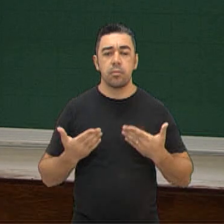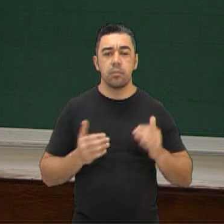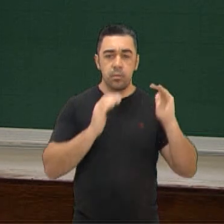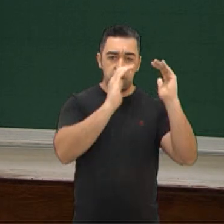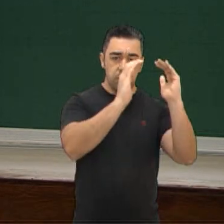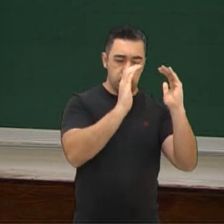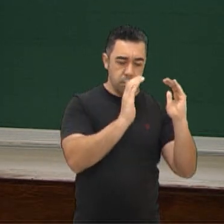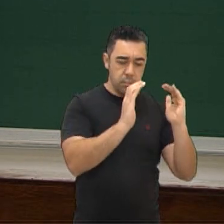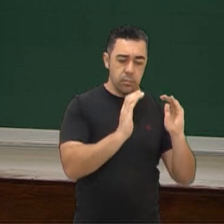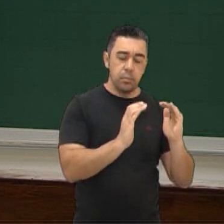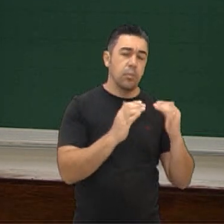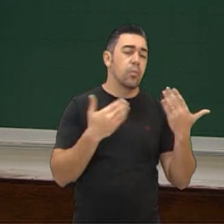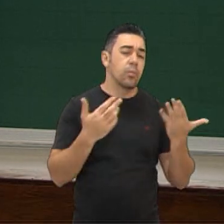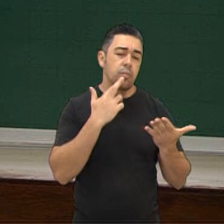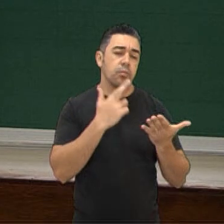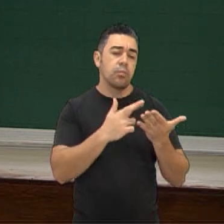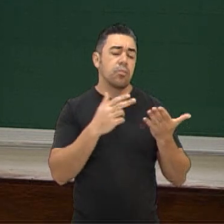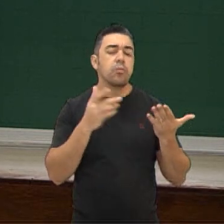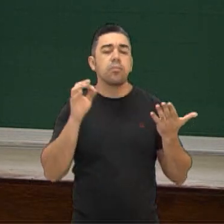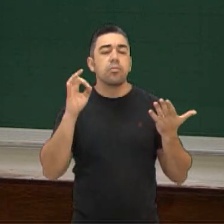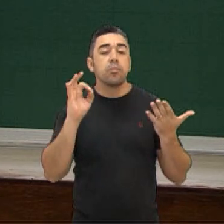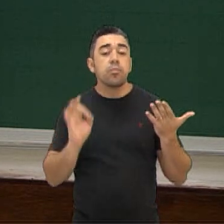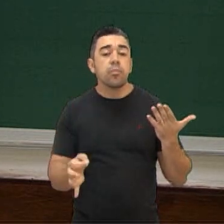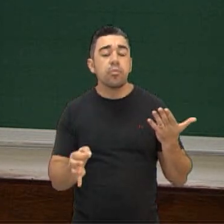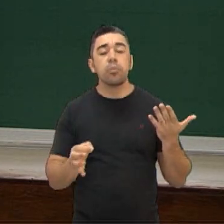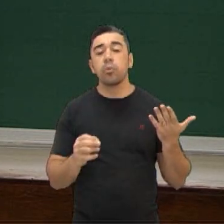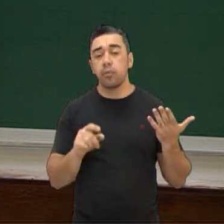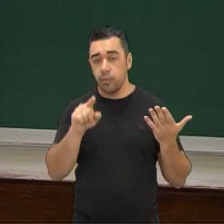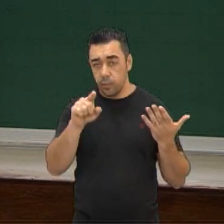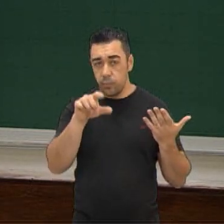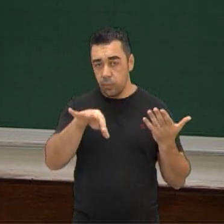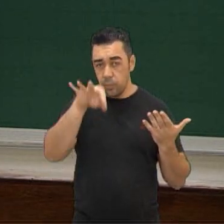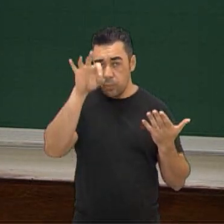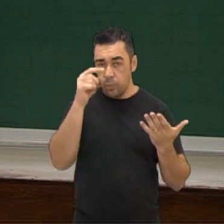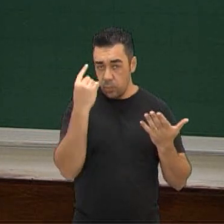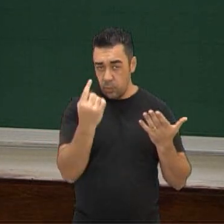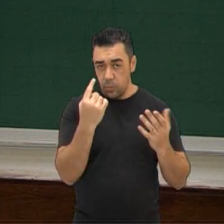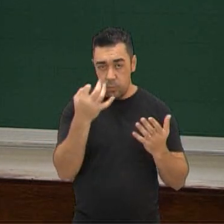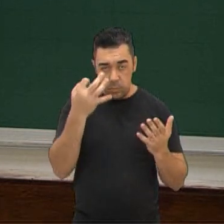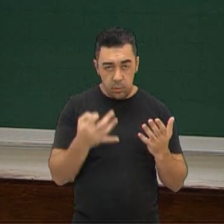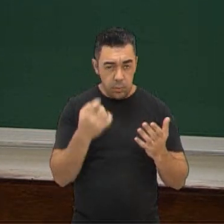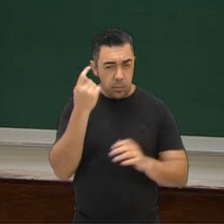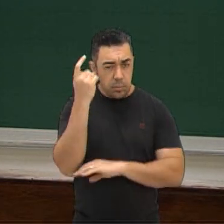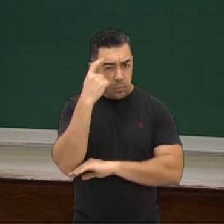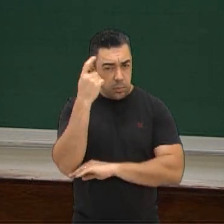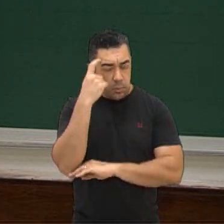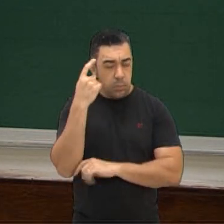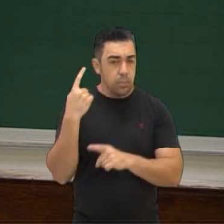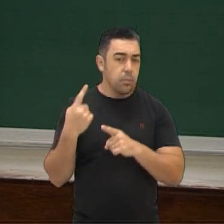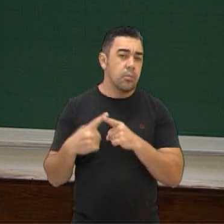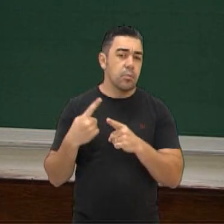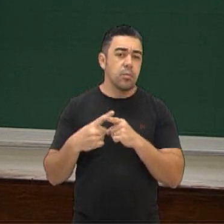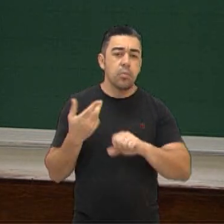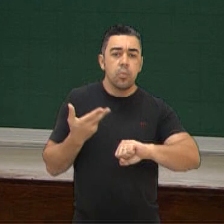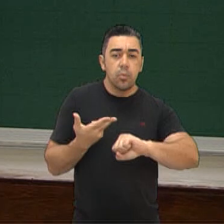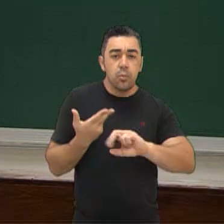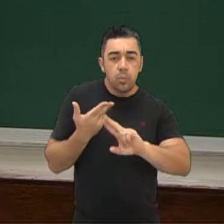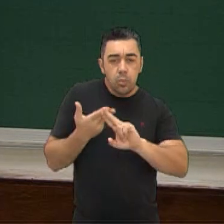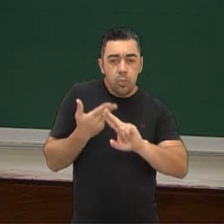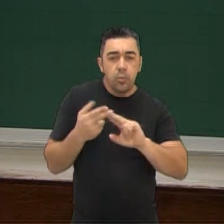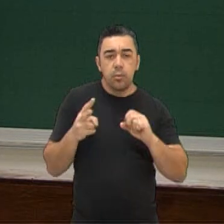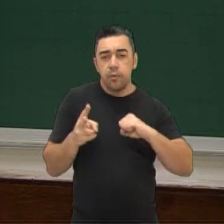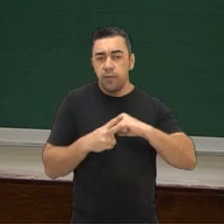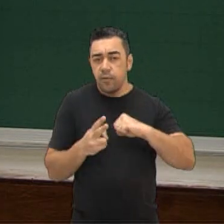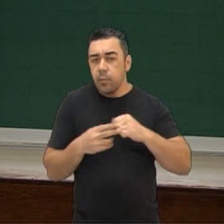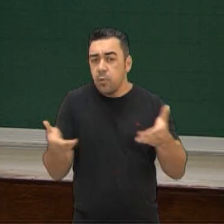pública? Então, você vai escolher uma das opções, né, pensar um pouquinho. Por que o uso do verbo no